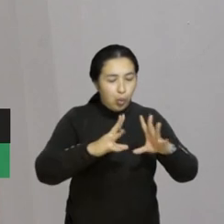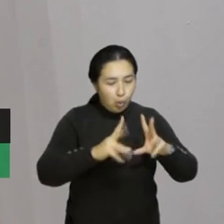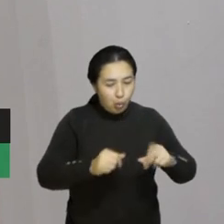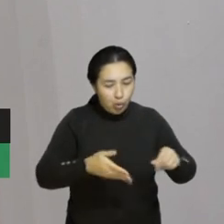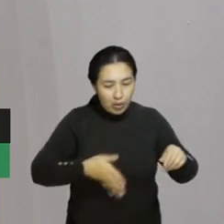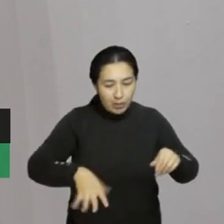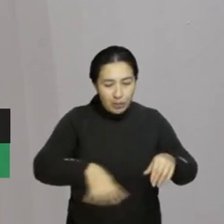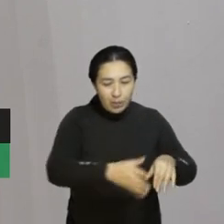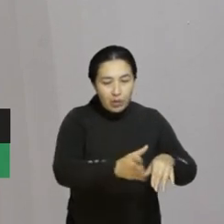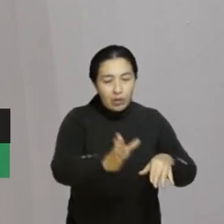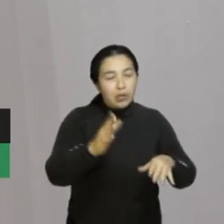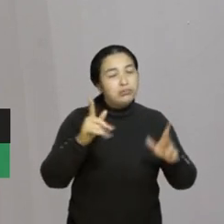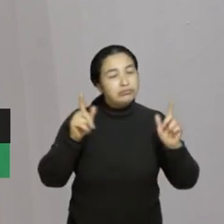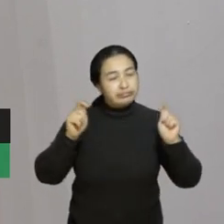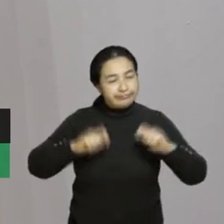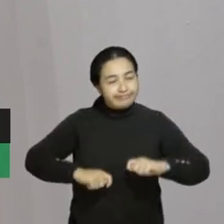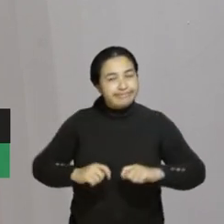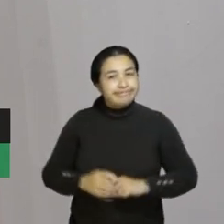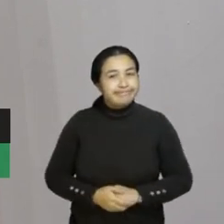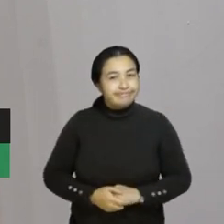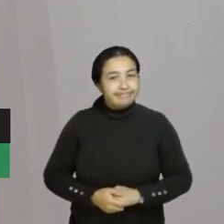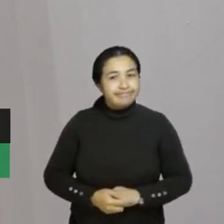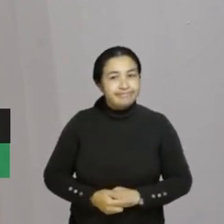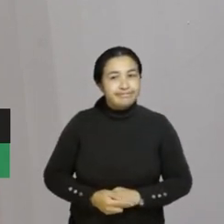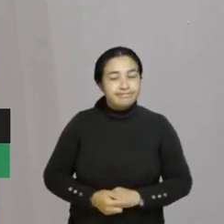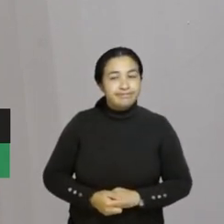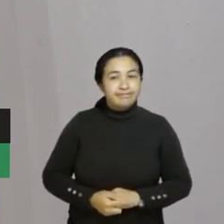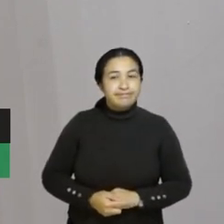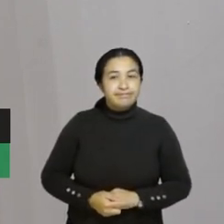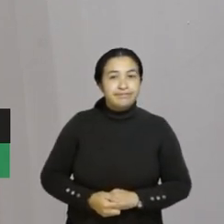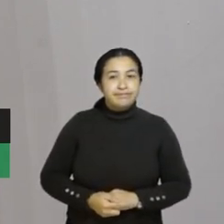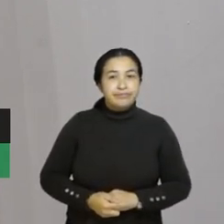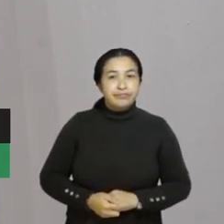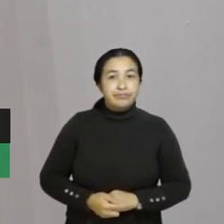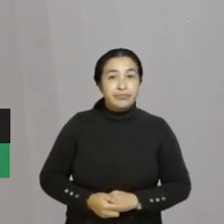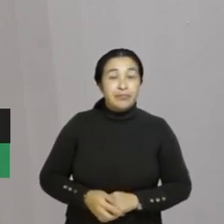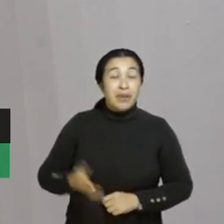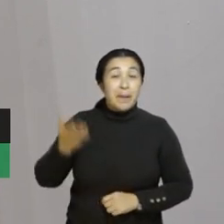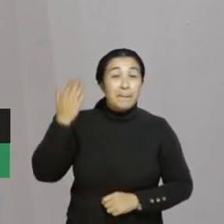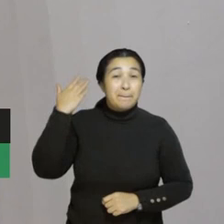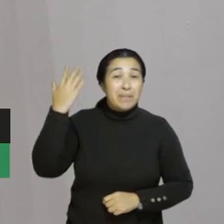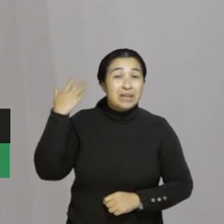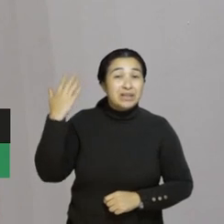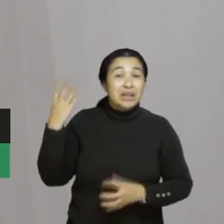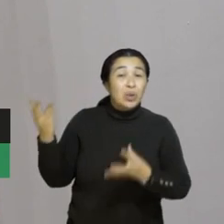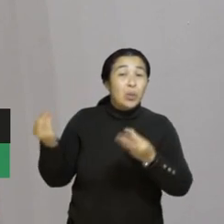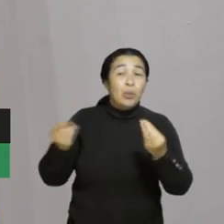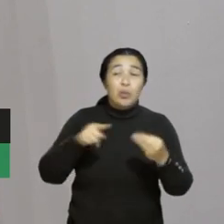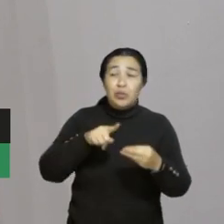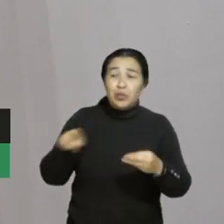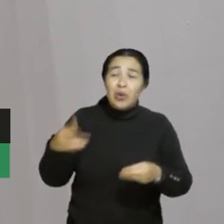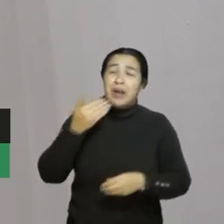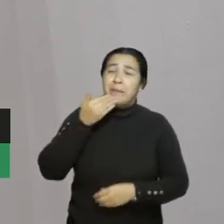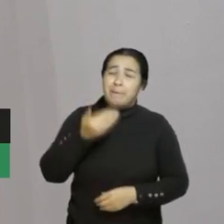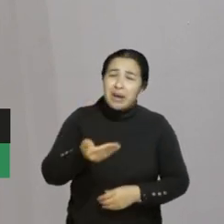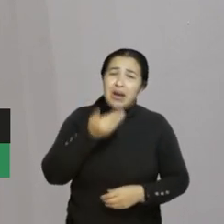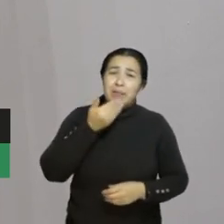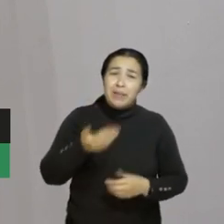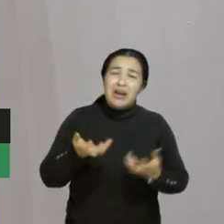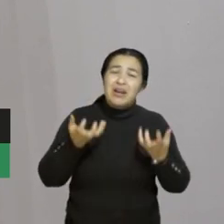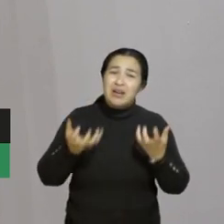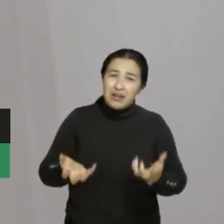afluentes. É um sonho antigo da nossa comunidade, um pedido antigo do